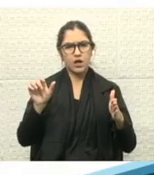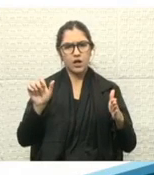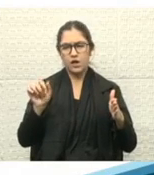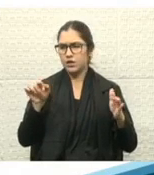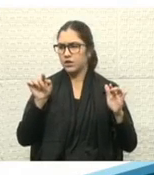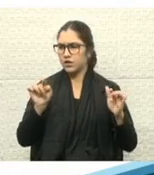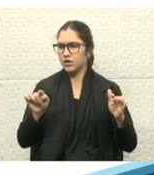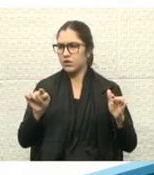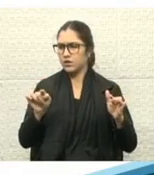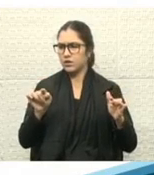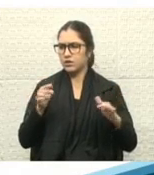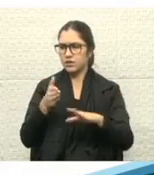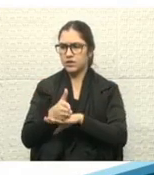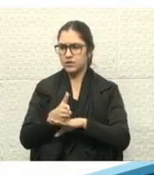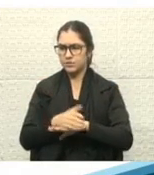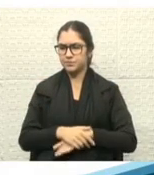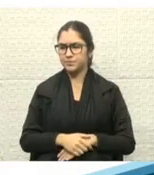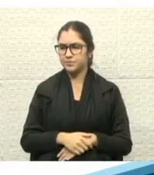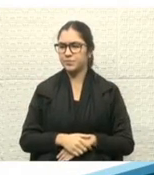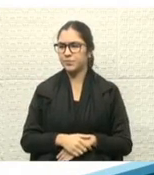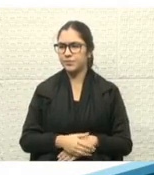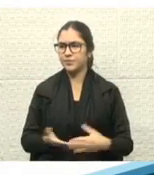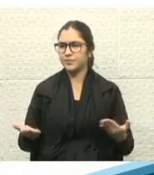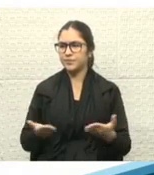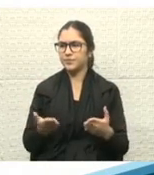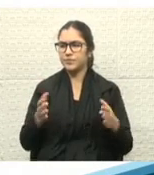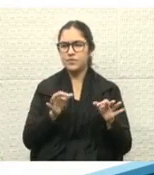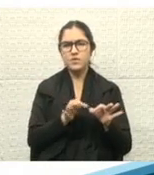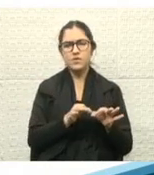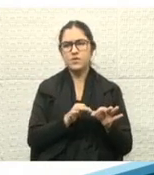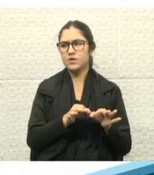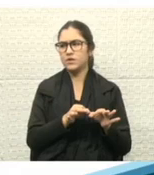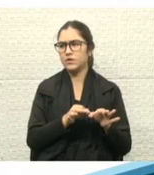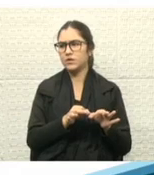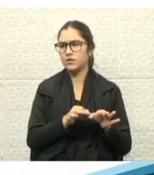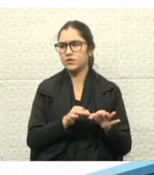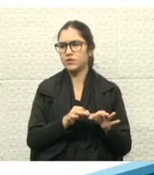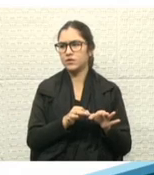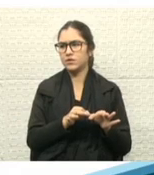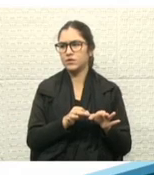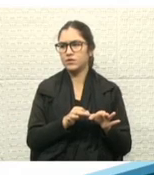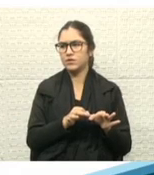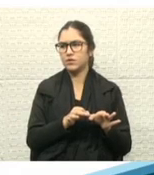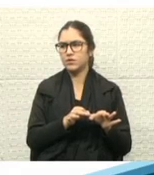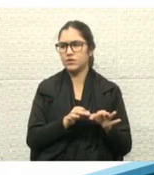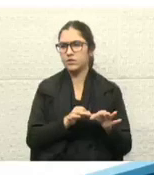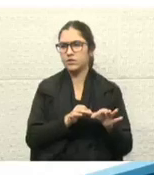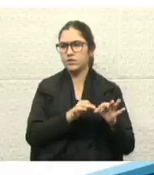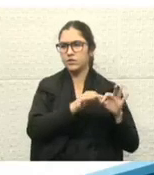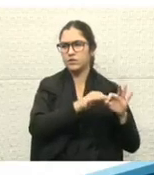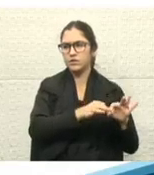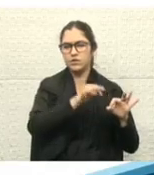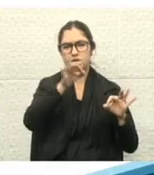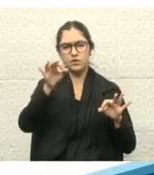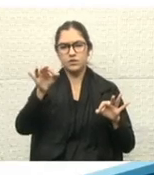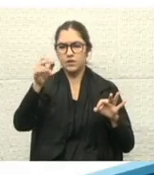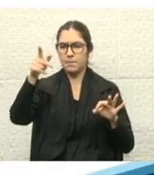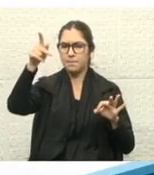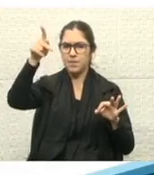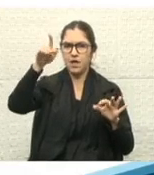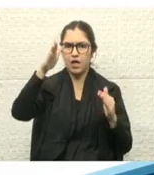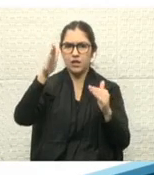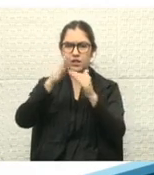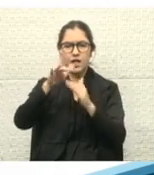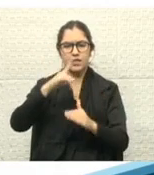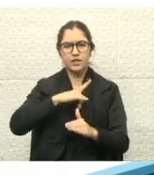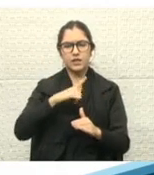esse ponto de interseção. Agora, a distância do ponto de interseção até o ponto P, ela